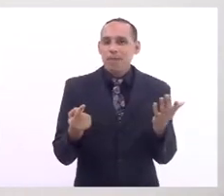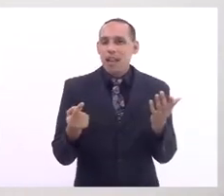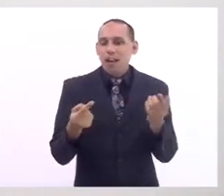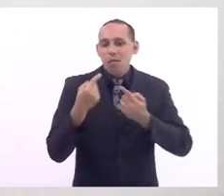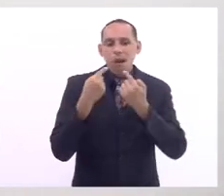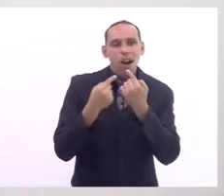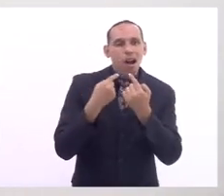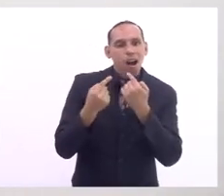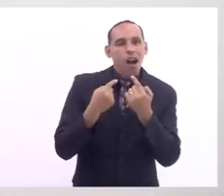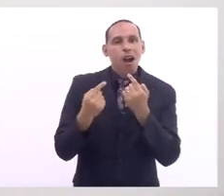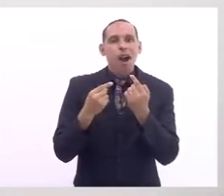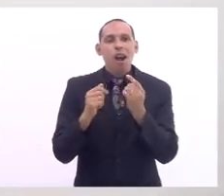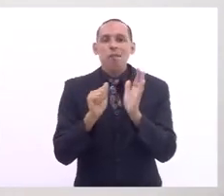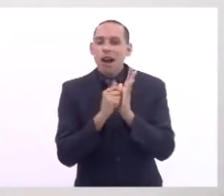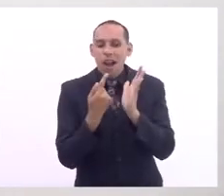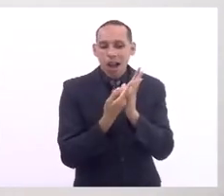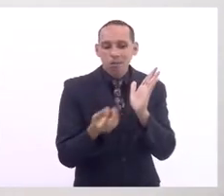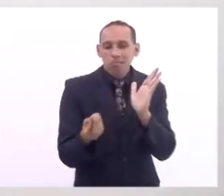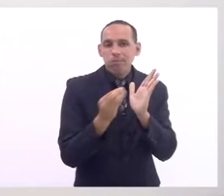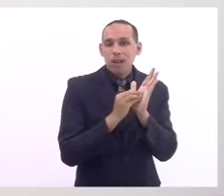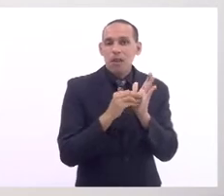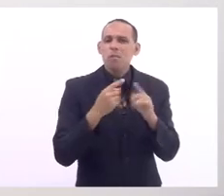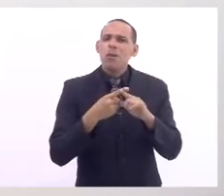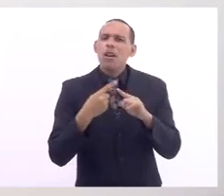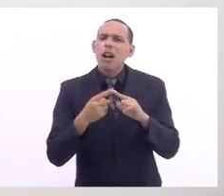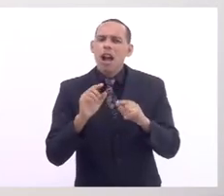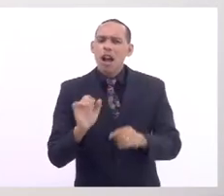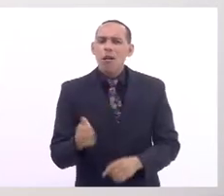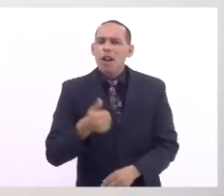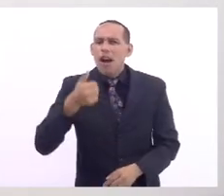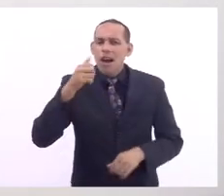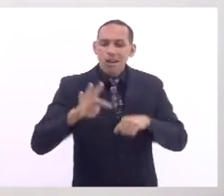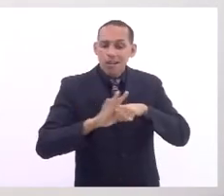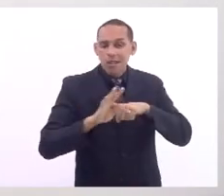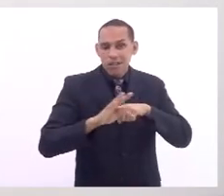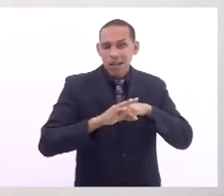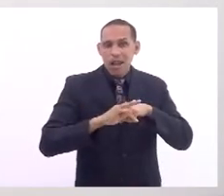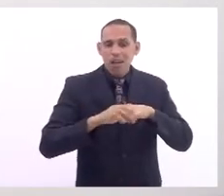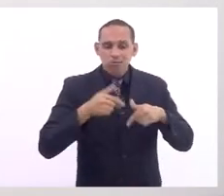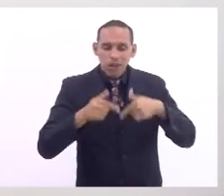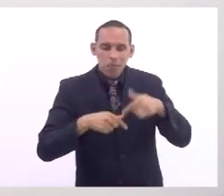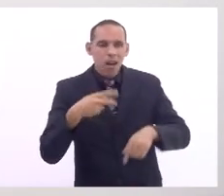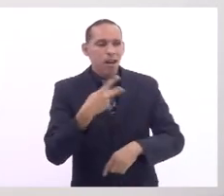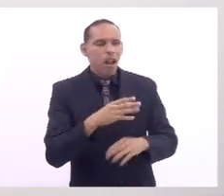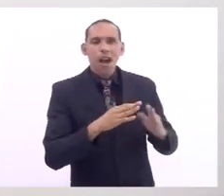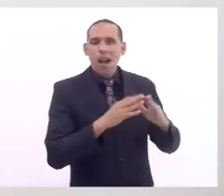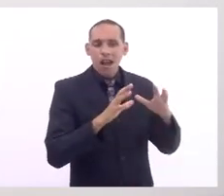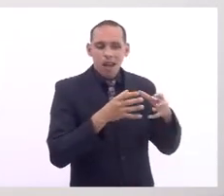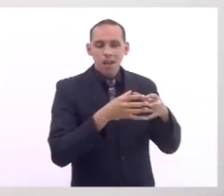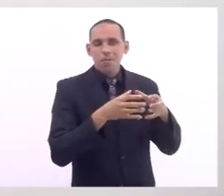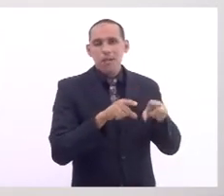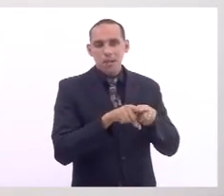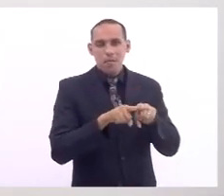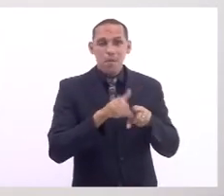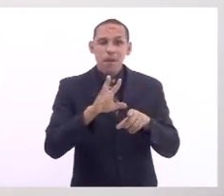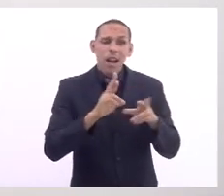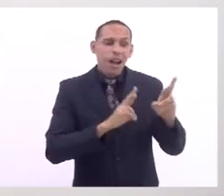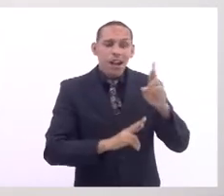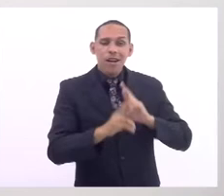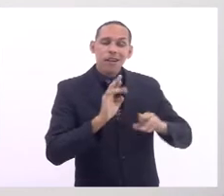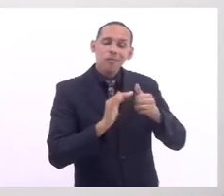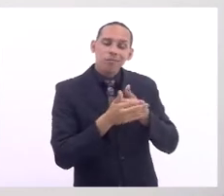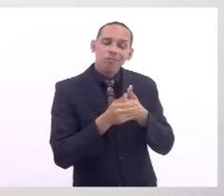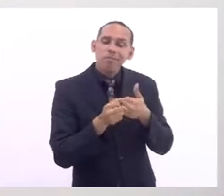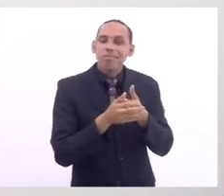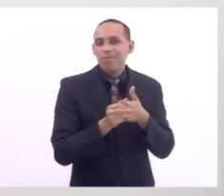e não só pela qualidade técnica do trabalho da casa e de toda a equipe maravilhosa da casa mas também pela sua relação